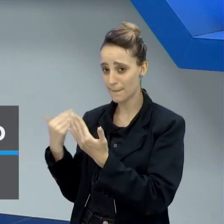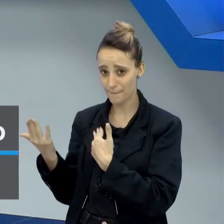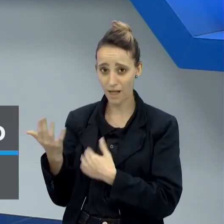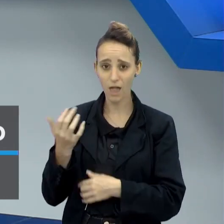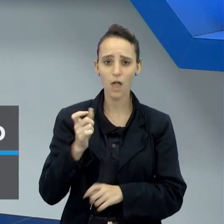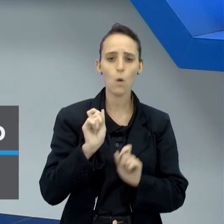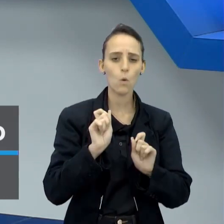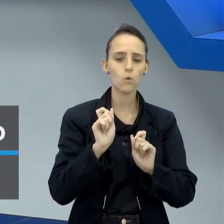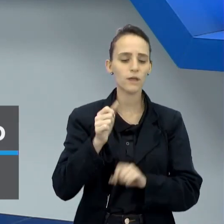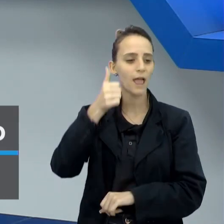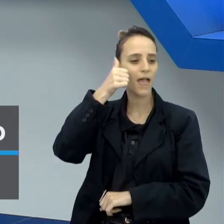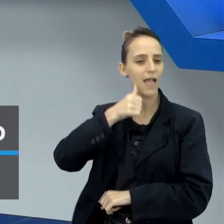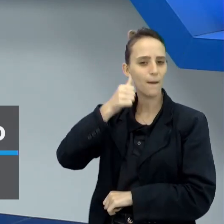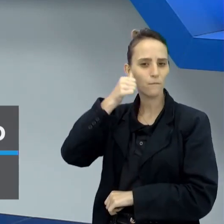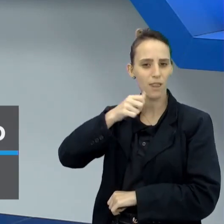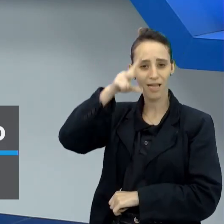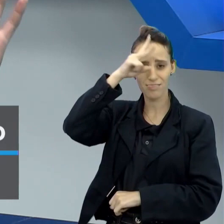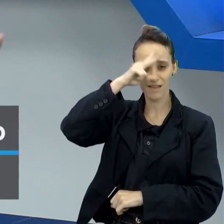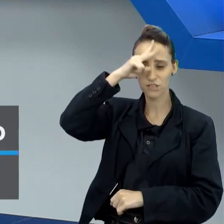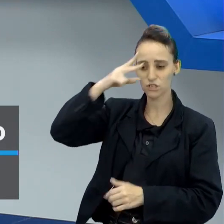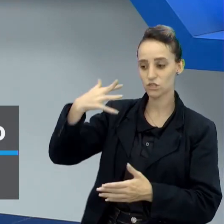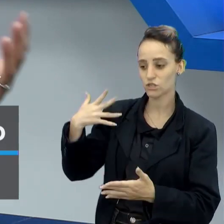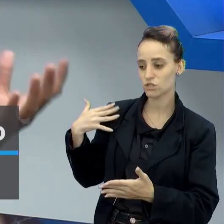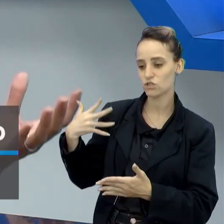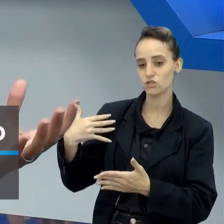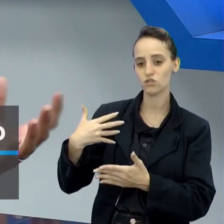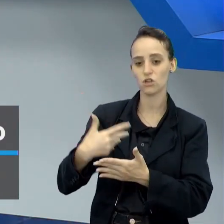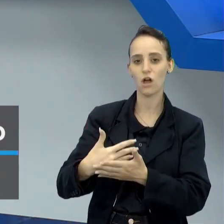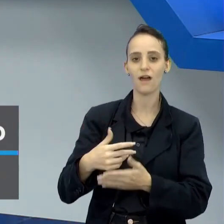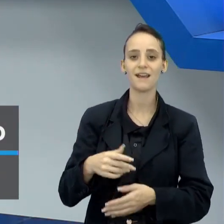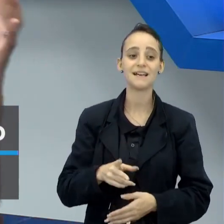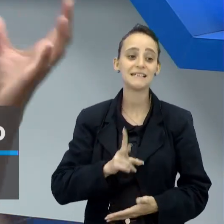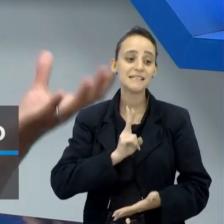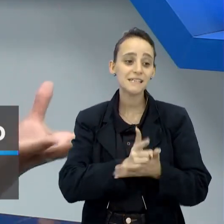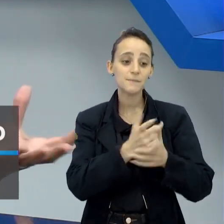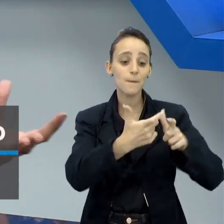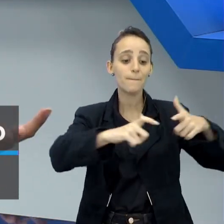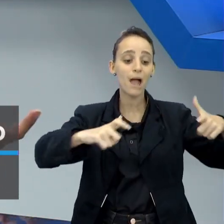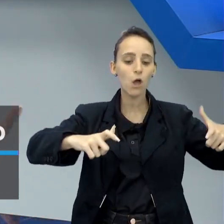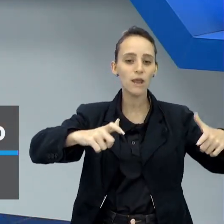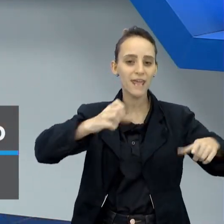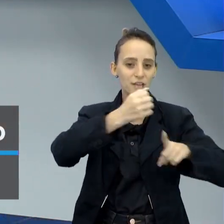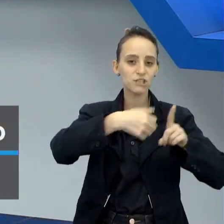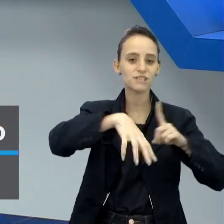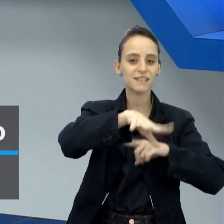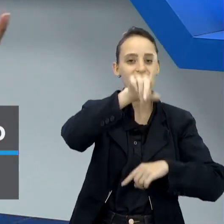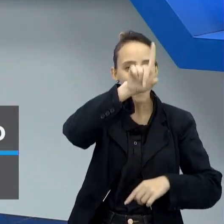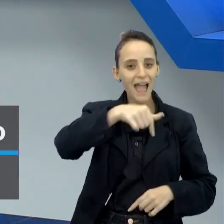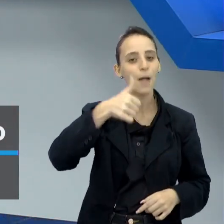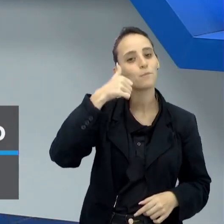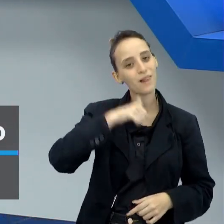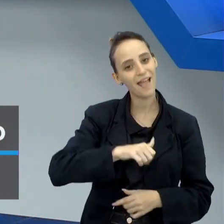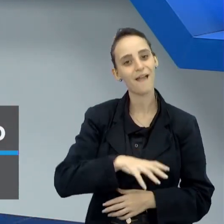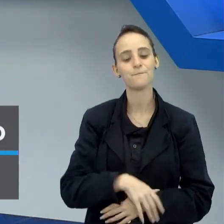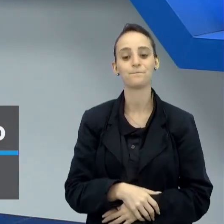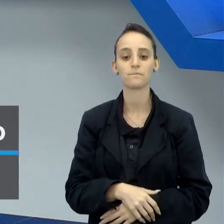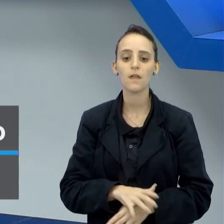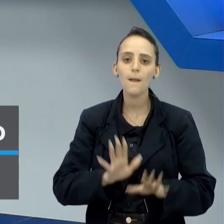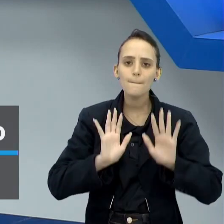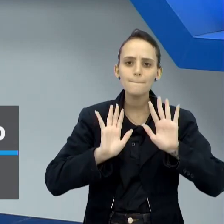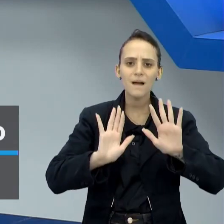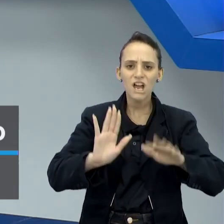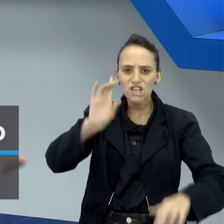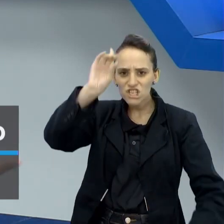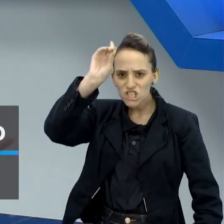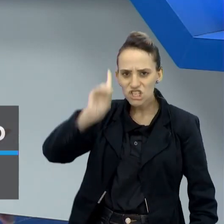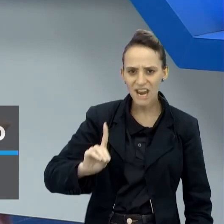longo da história, né, nós sempre fomos mais da metade da humanidade. Entretanto, os nossos direitos